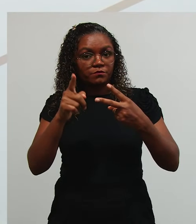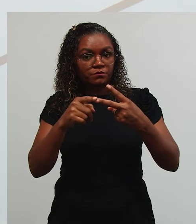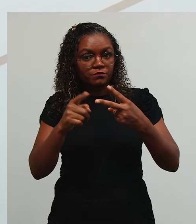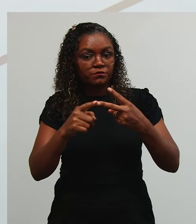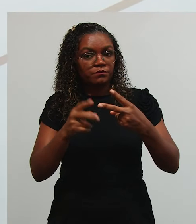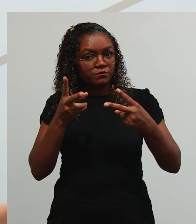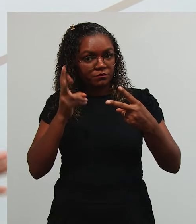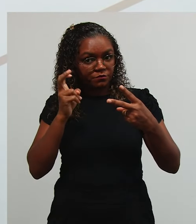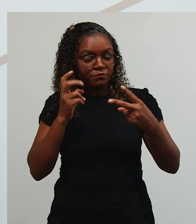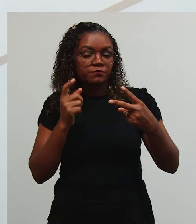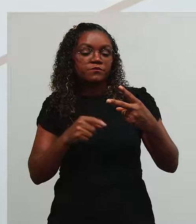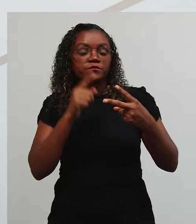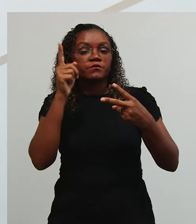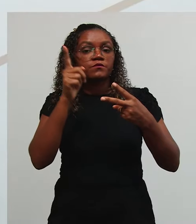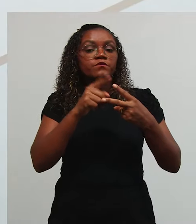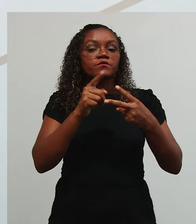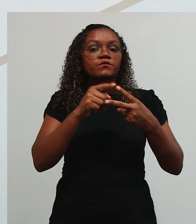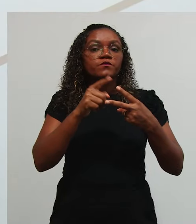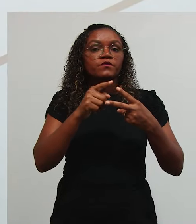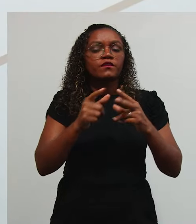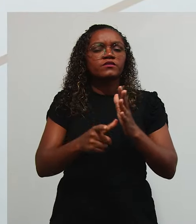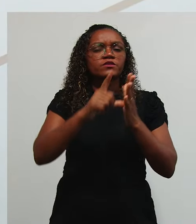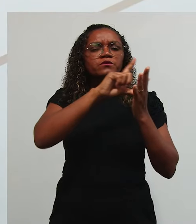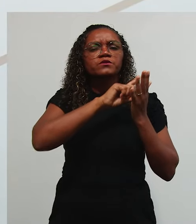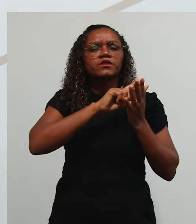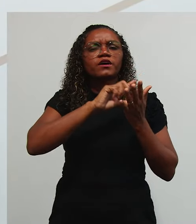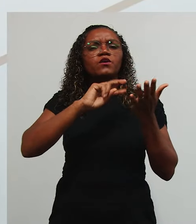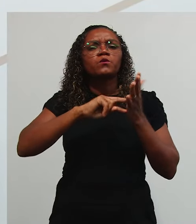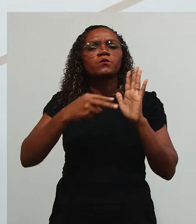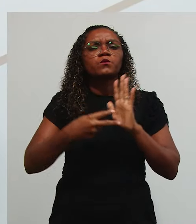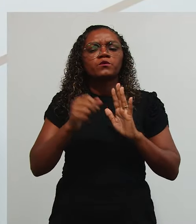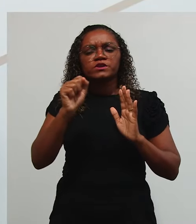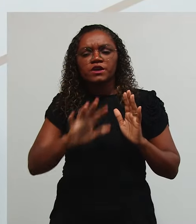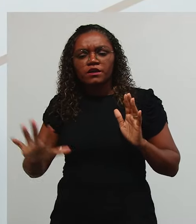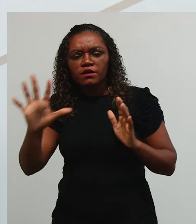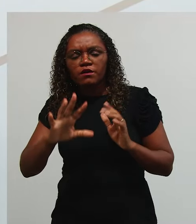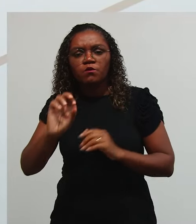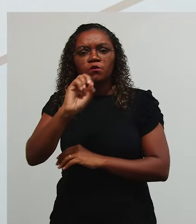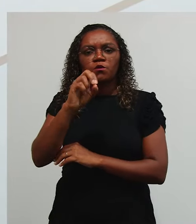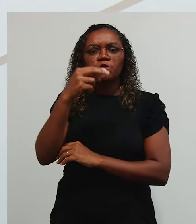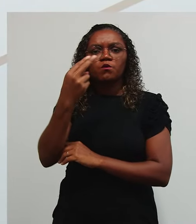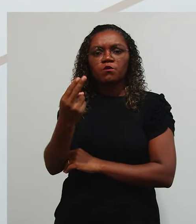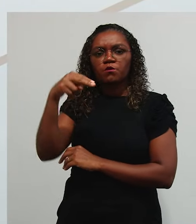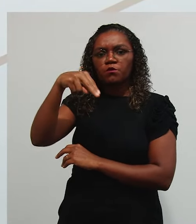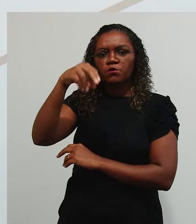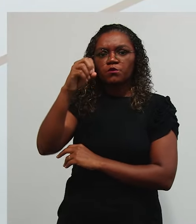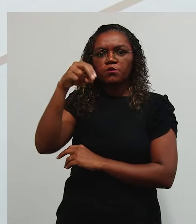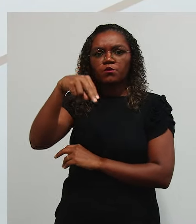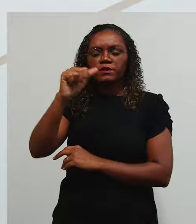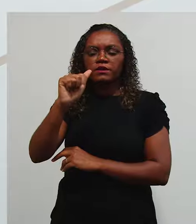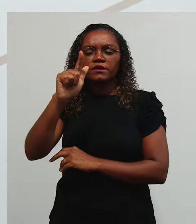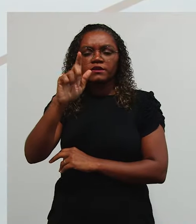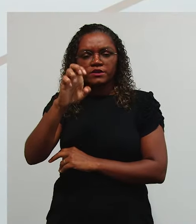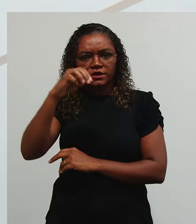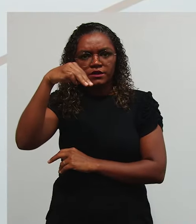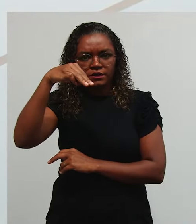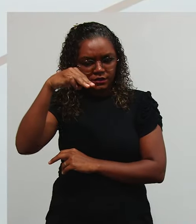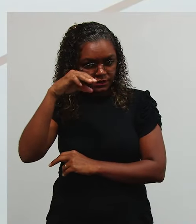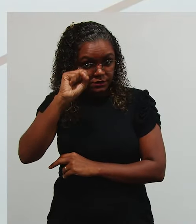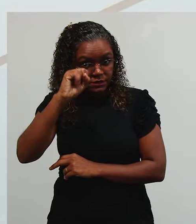A primeira é o seguinte Esse princípio da anterioridade seja geral Quanto nonagesimal é para dar uma